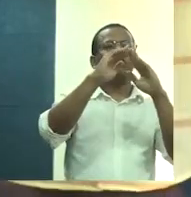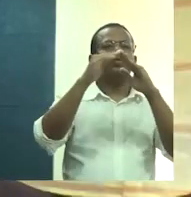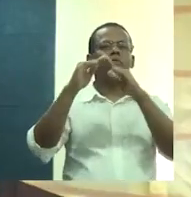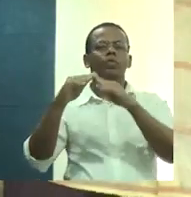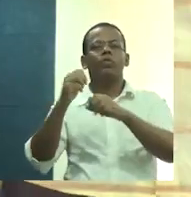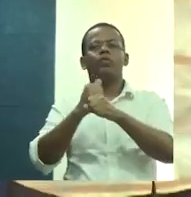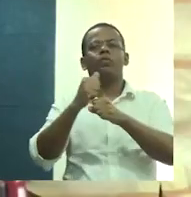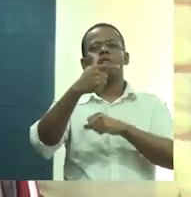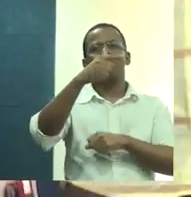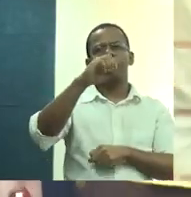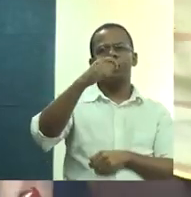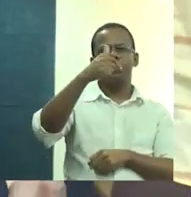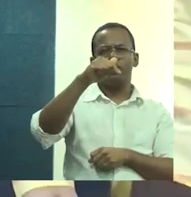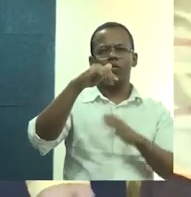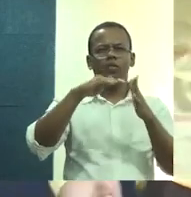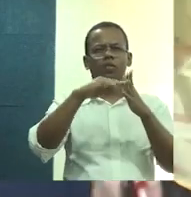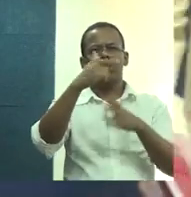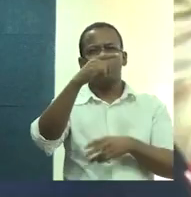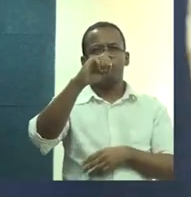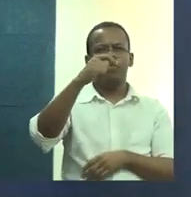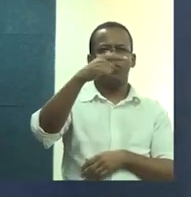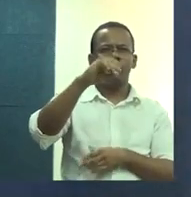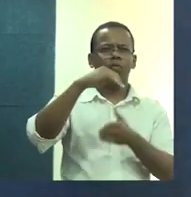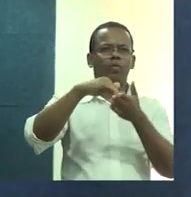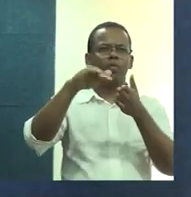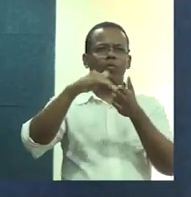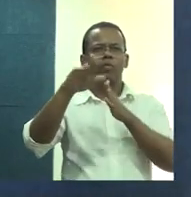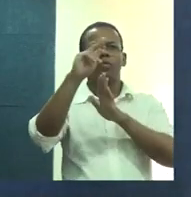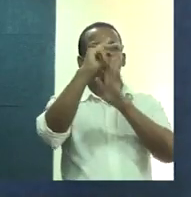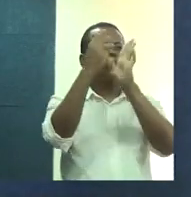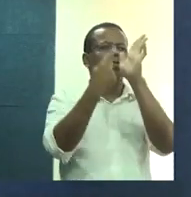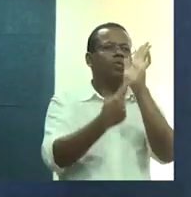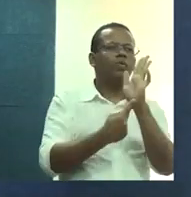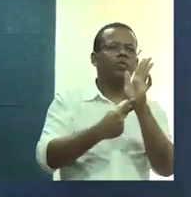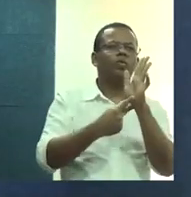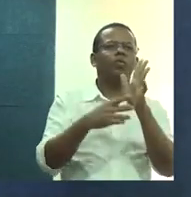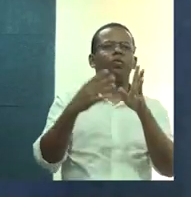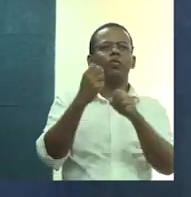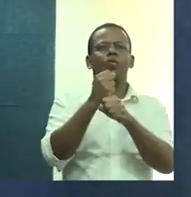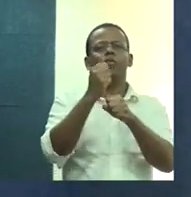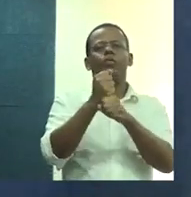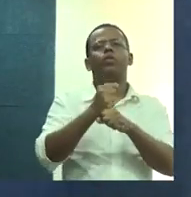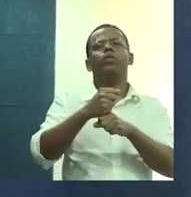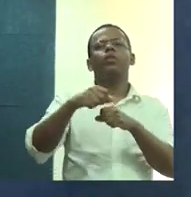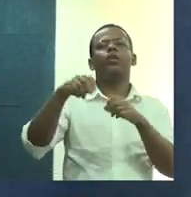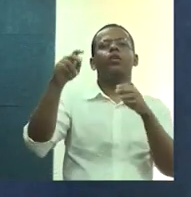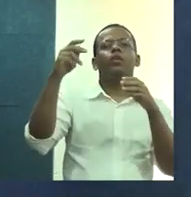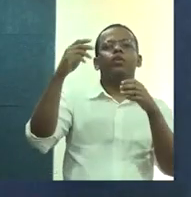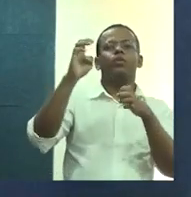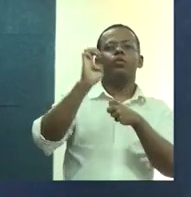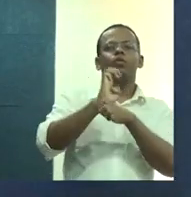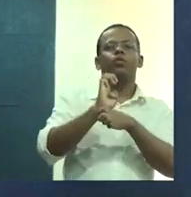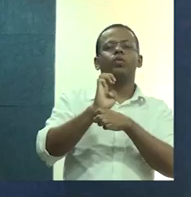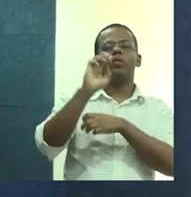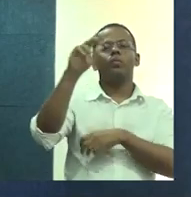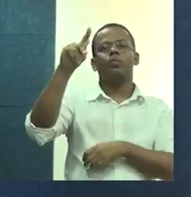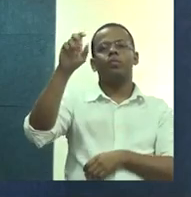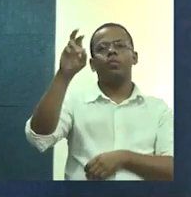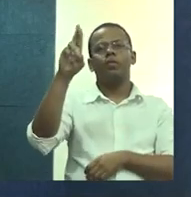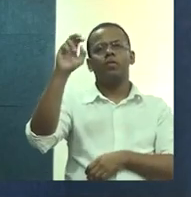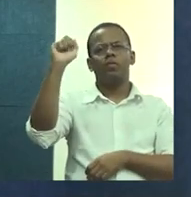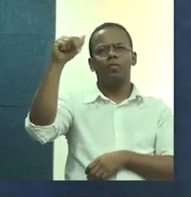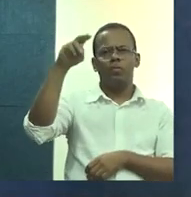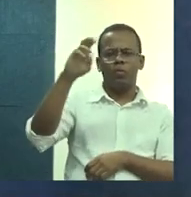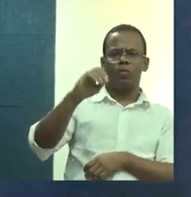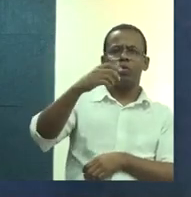entre 2017 e 2020 foi secretário do planejamento de Conde Pernambuco em 2019 foi